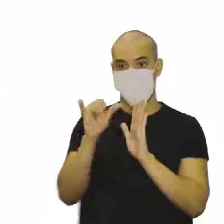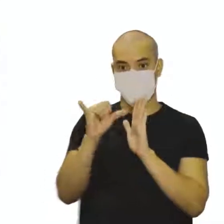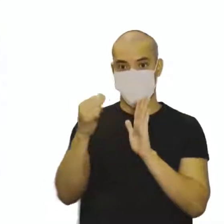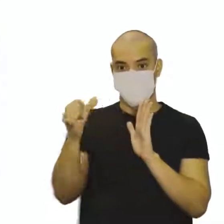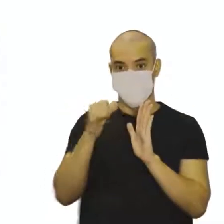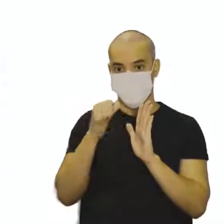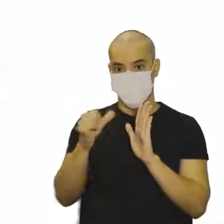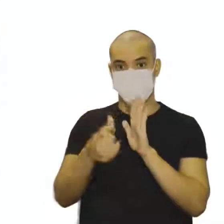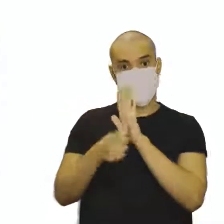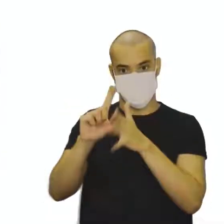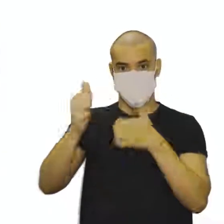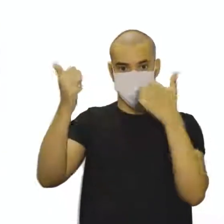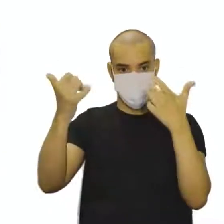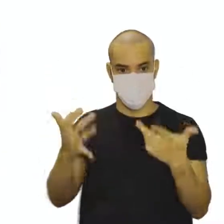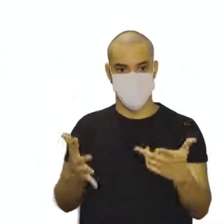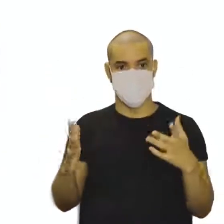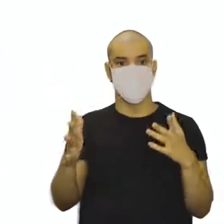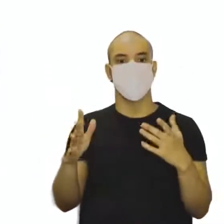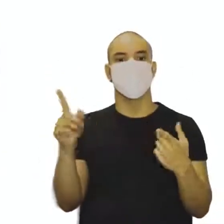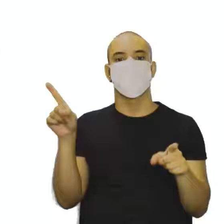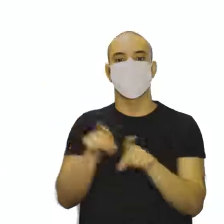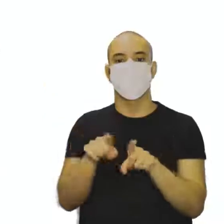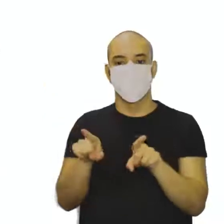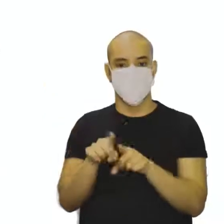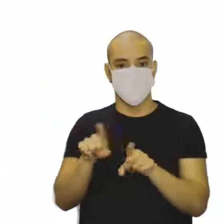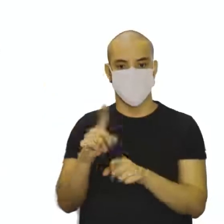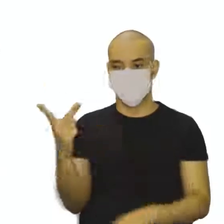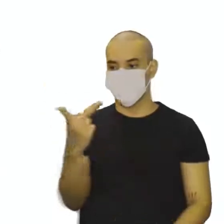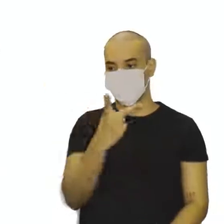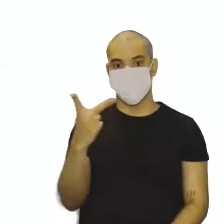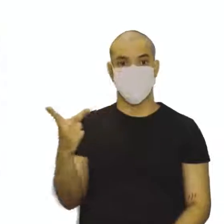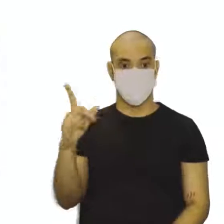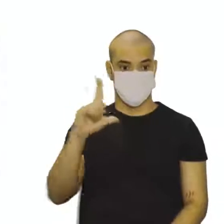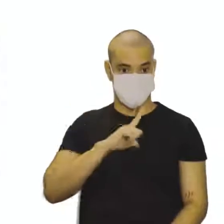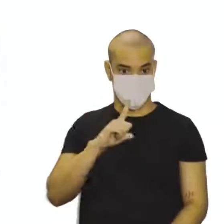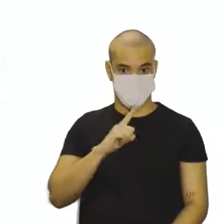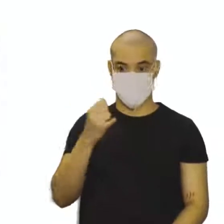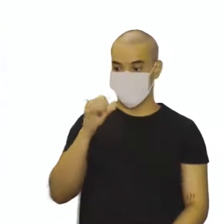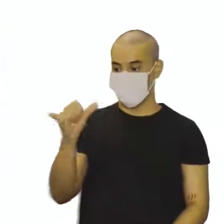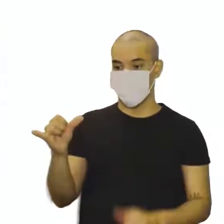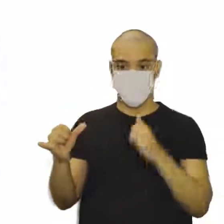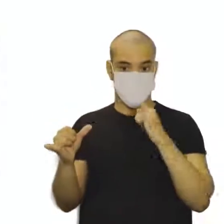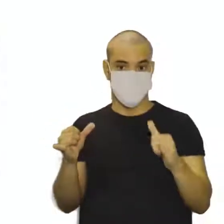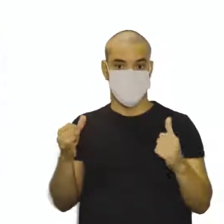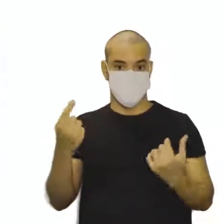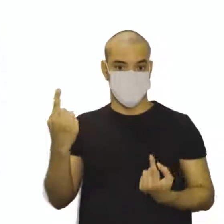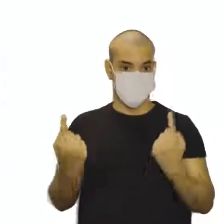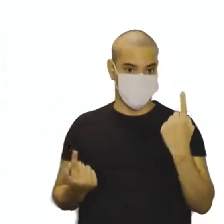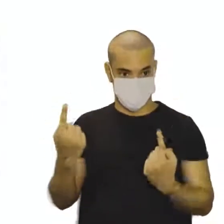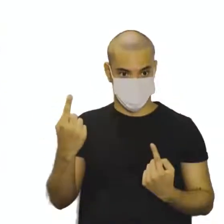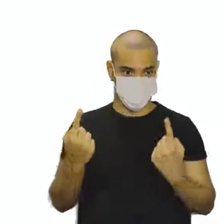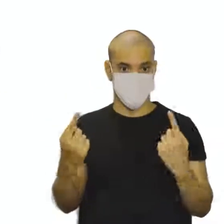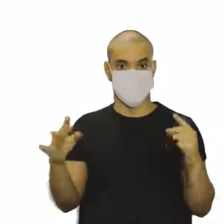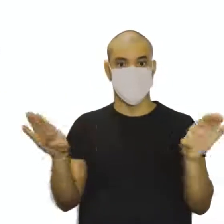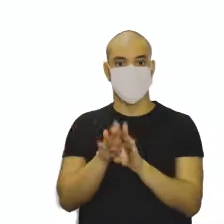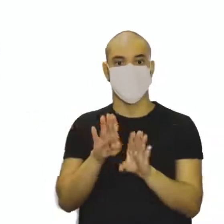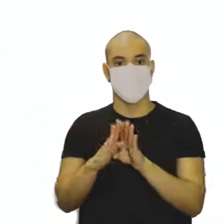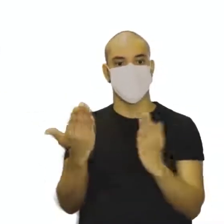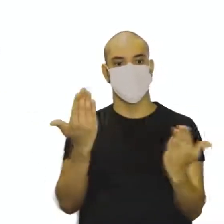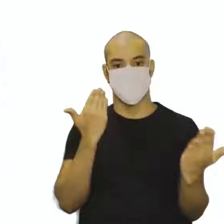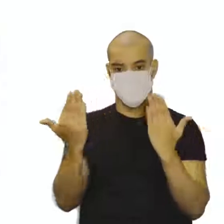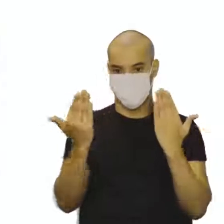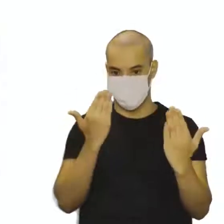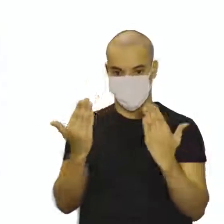para vocês. Assim como os capacitores, os indutores se opõem à corrente alternada. Também em comparação